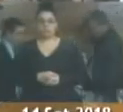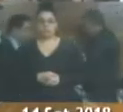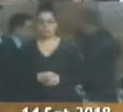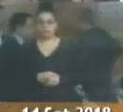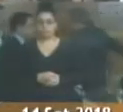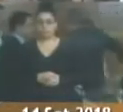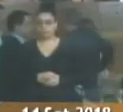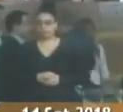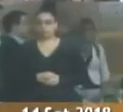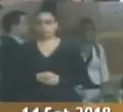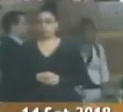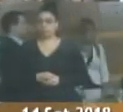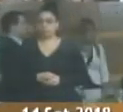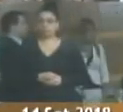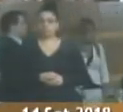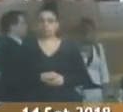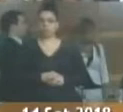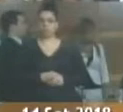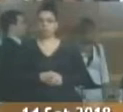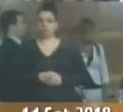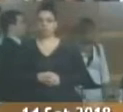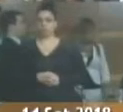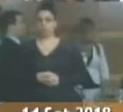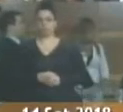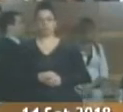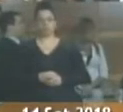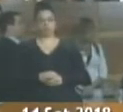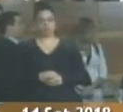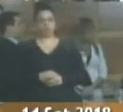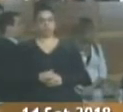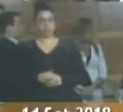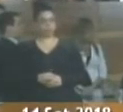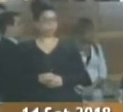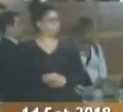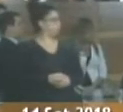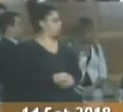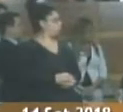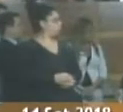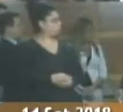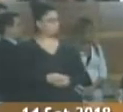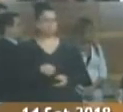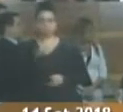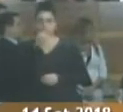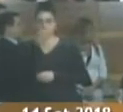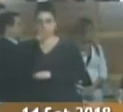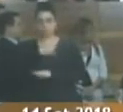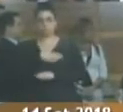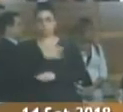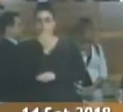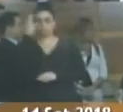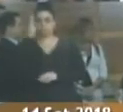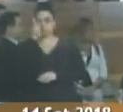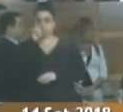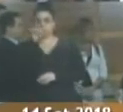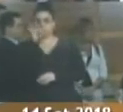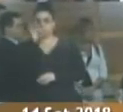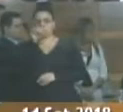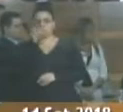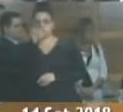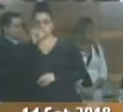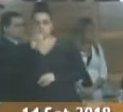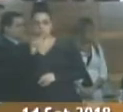possa focar aqui no tema. Boa tarde, gente. Meu nome é Vitória, sou de Praia Grande das